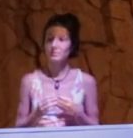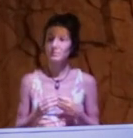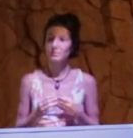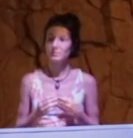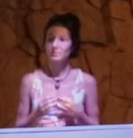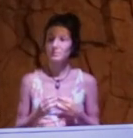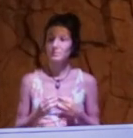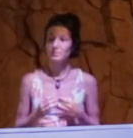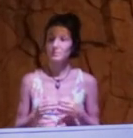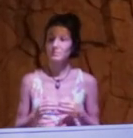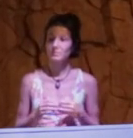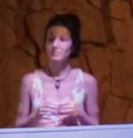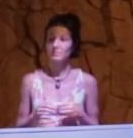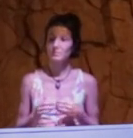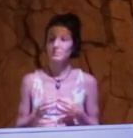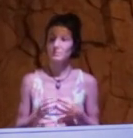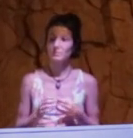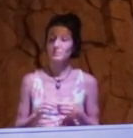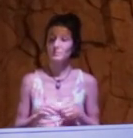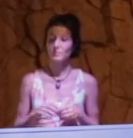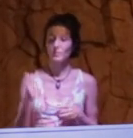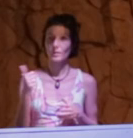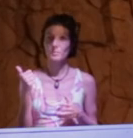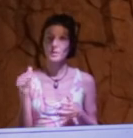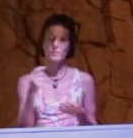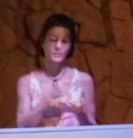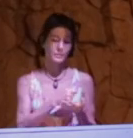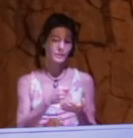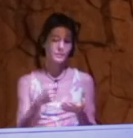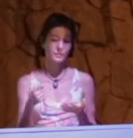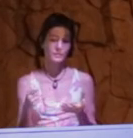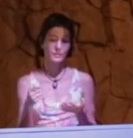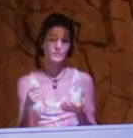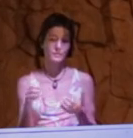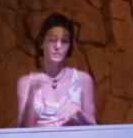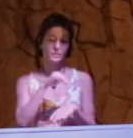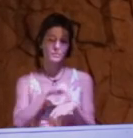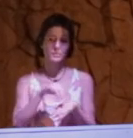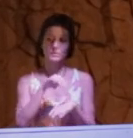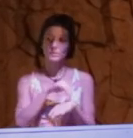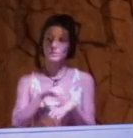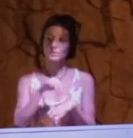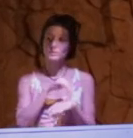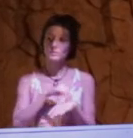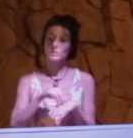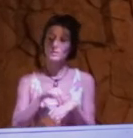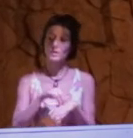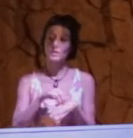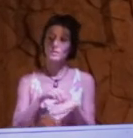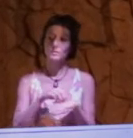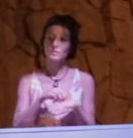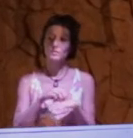a minha primeira escrita foi a minha dissertação de mestrado, né? Ela não está publicada, mas ela